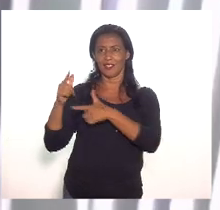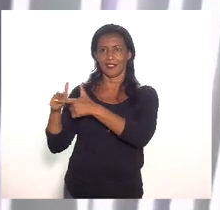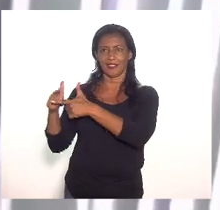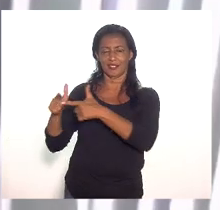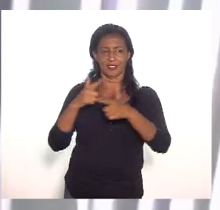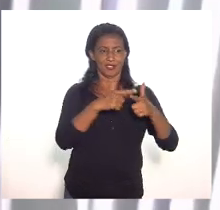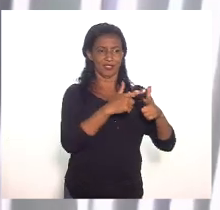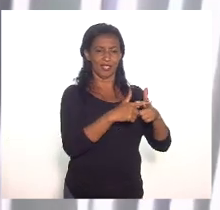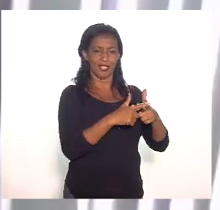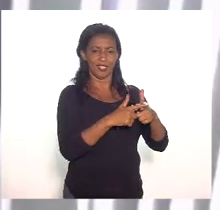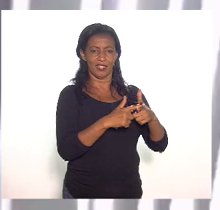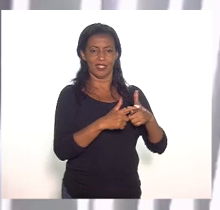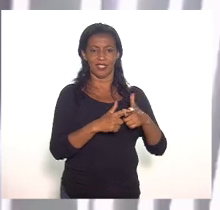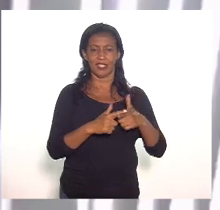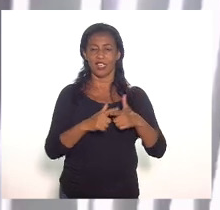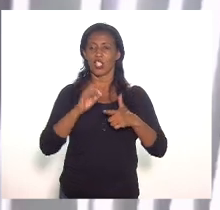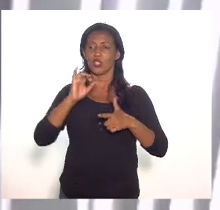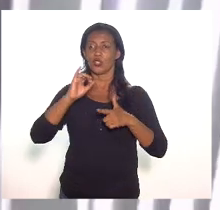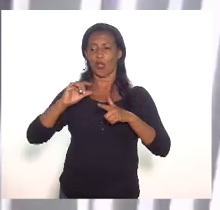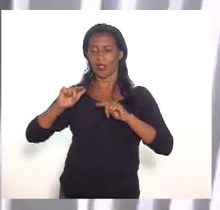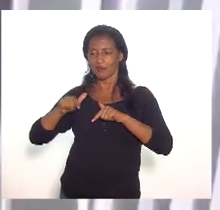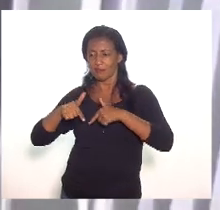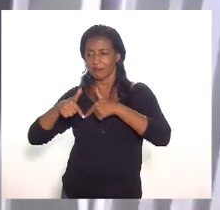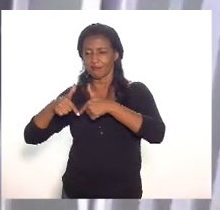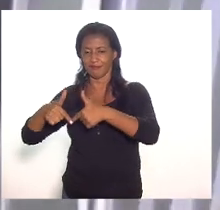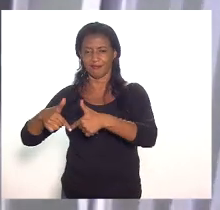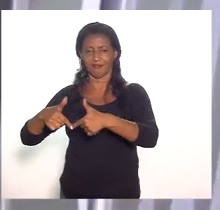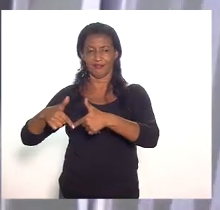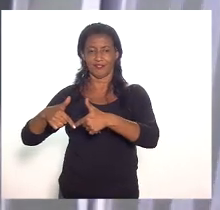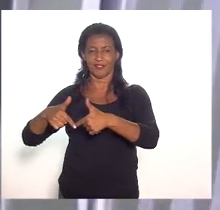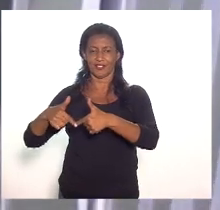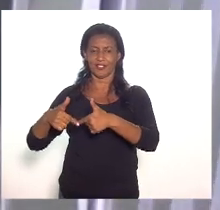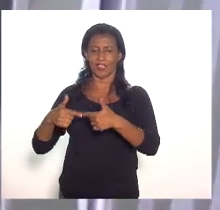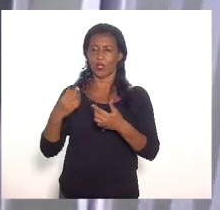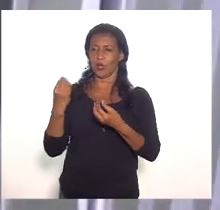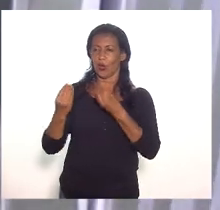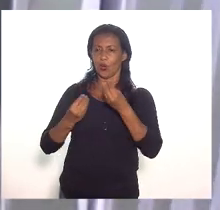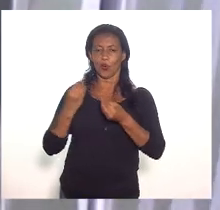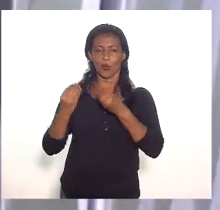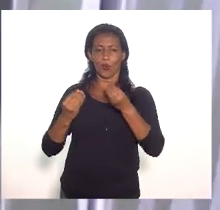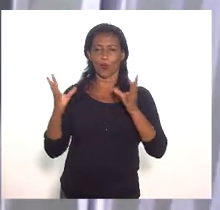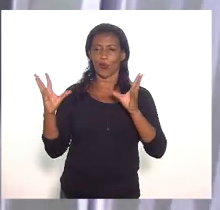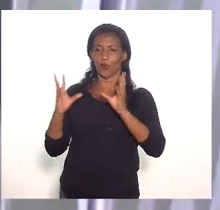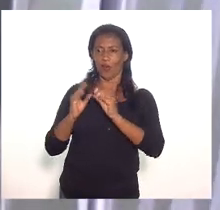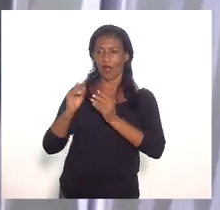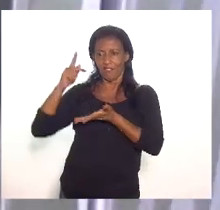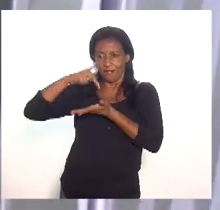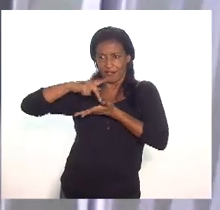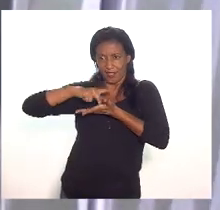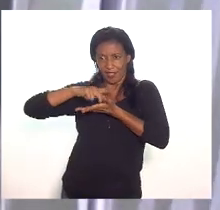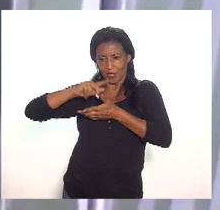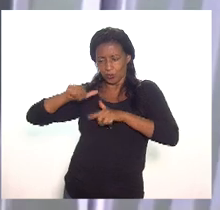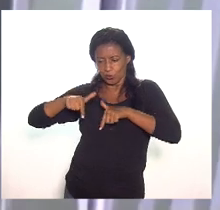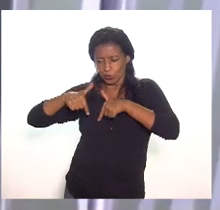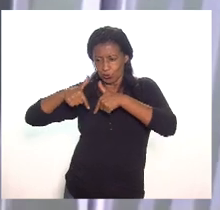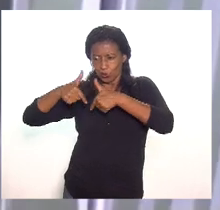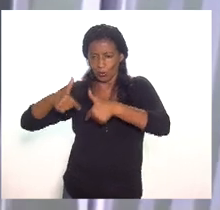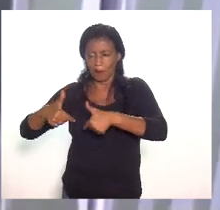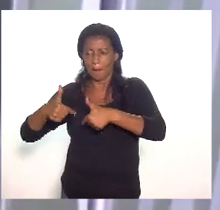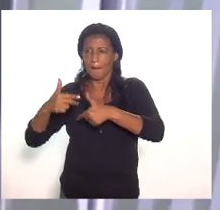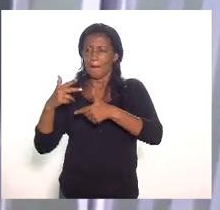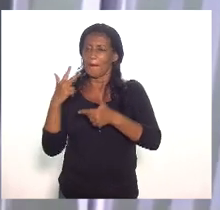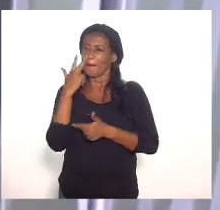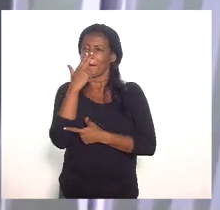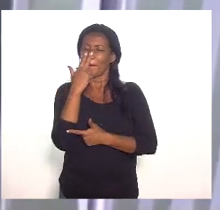sob pretexto de não enfrentar, ou melhor, com a finalidade de não enfrentar a realidade, adote-se como